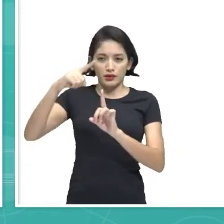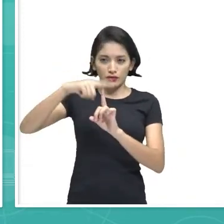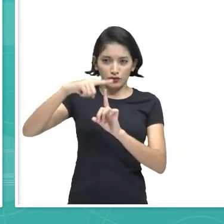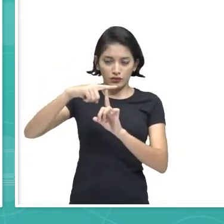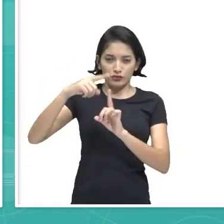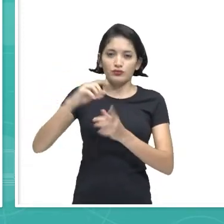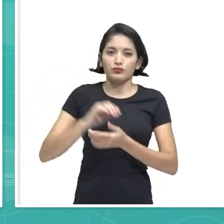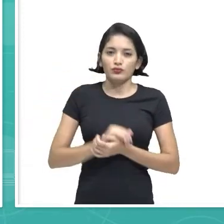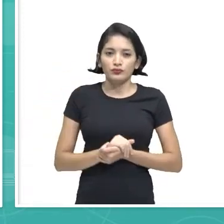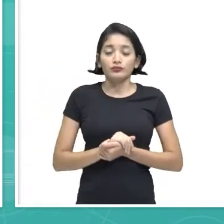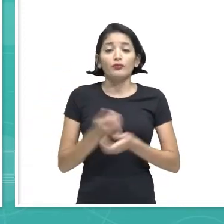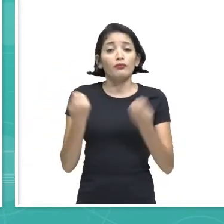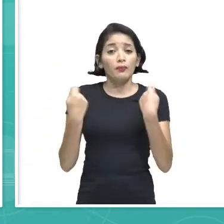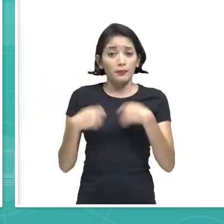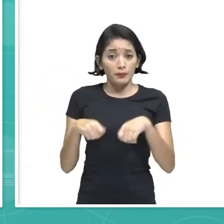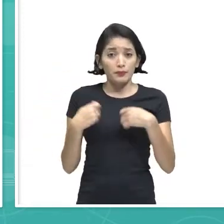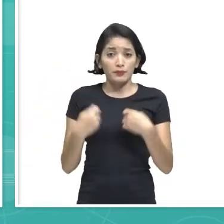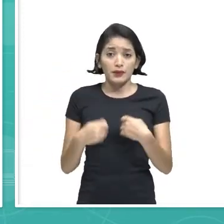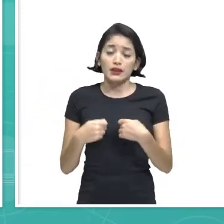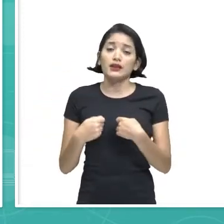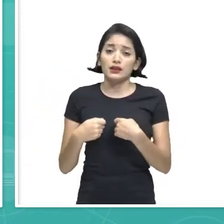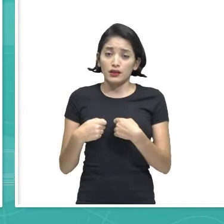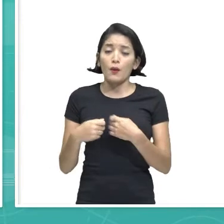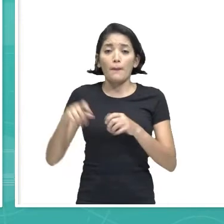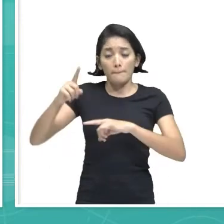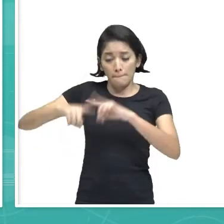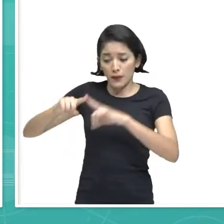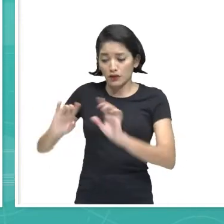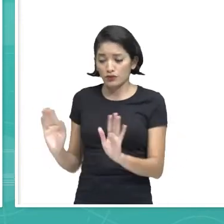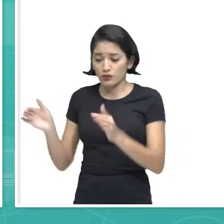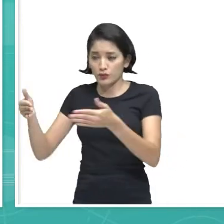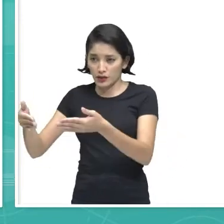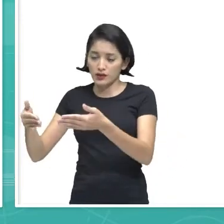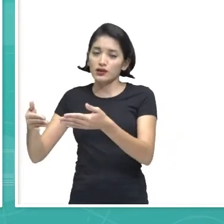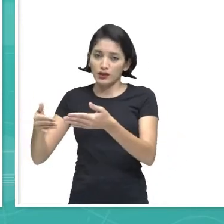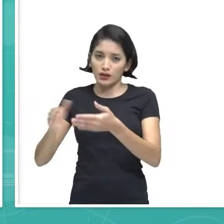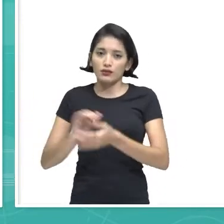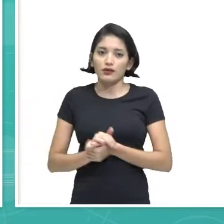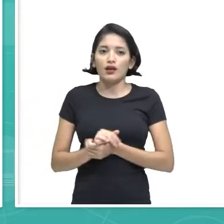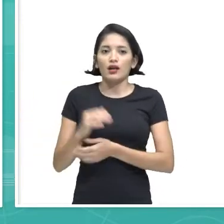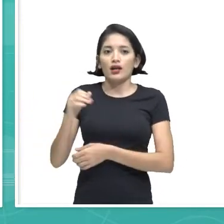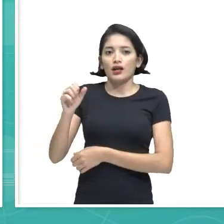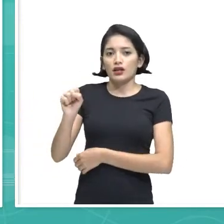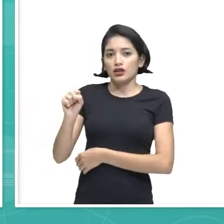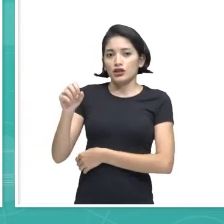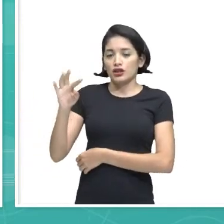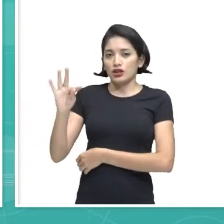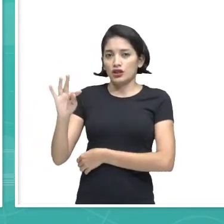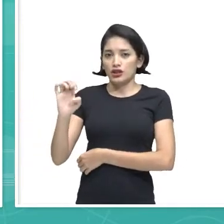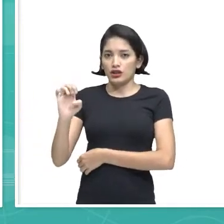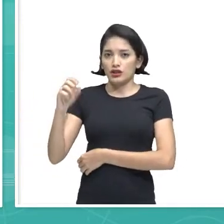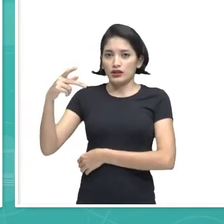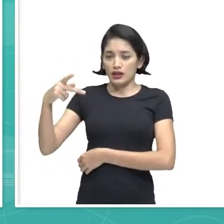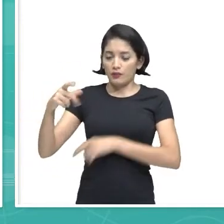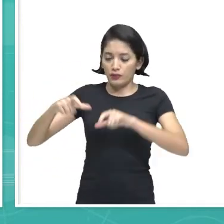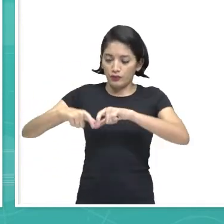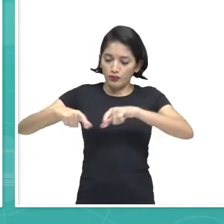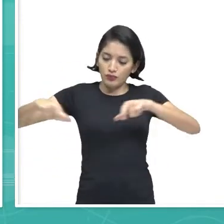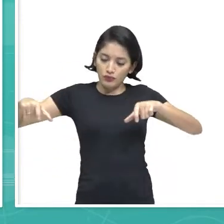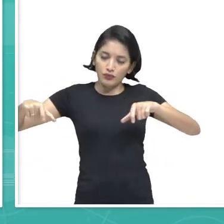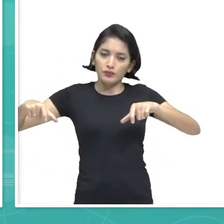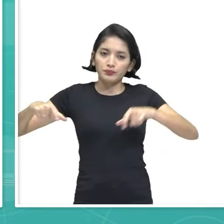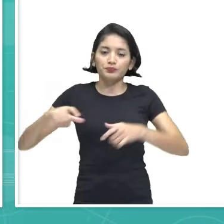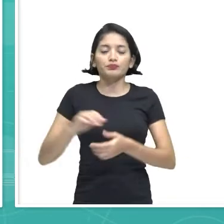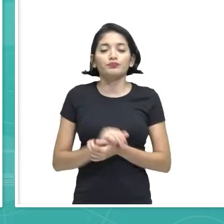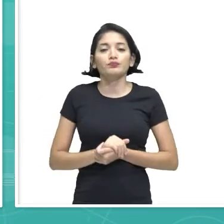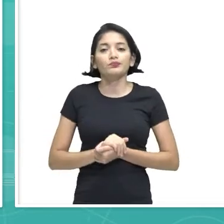que também precisa de um equipamento especial, que é o step. Vamos lá? Então, olha só.